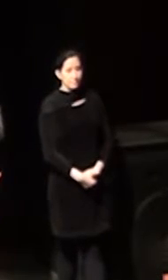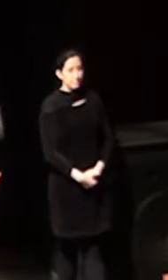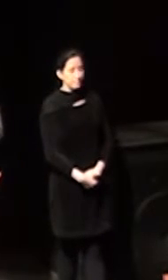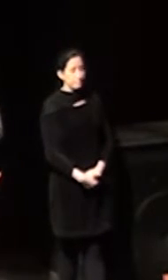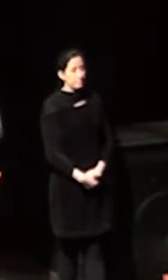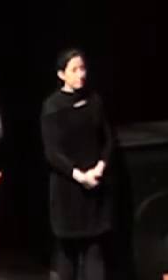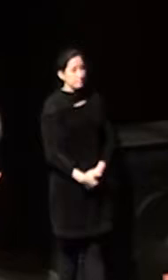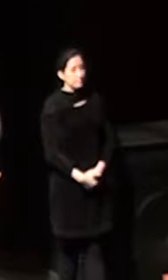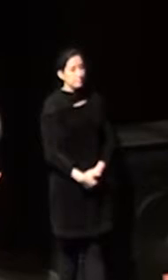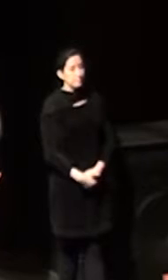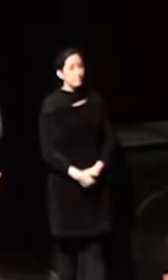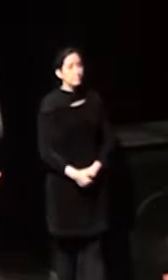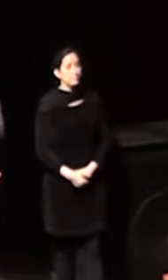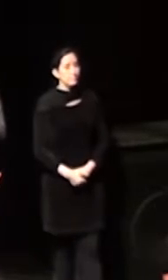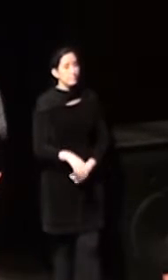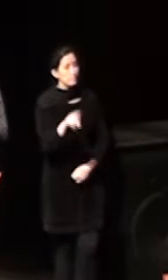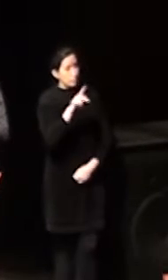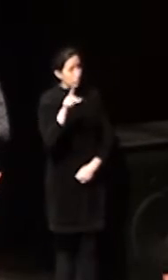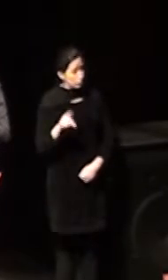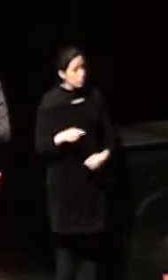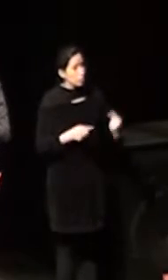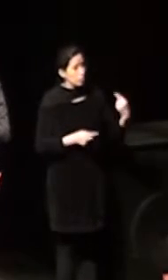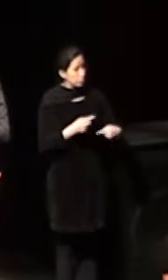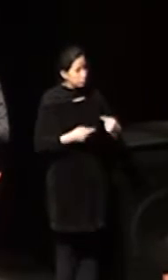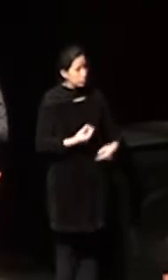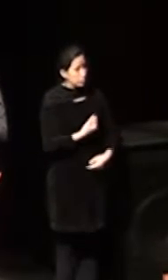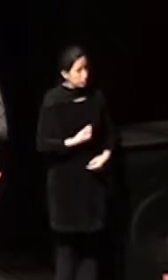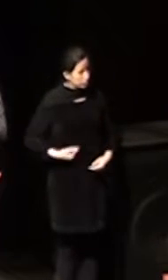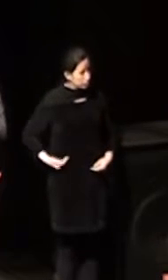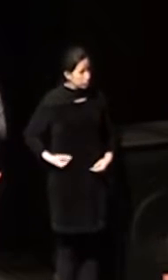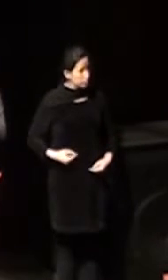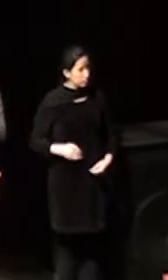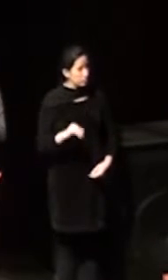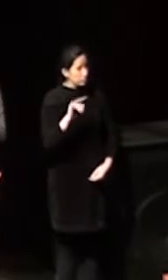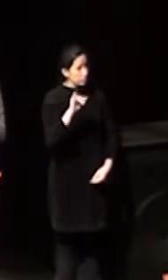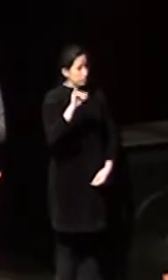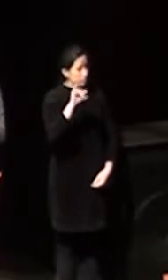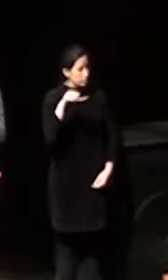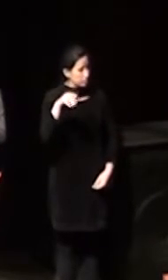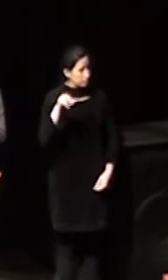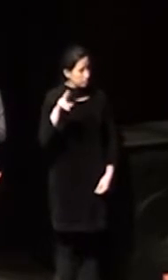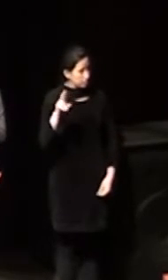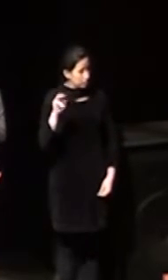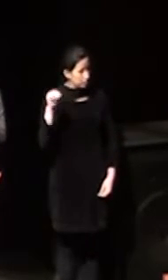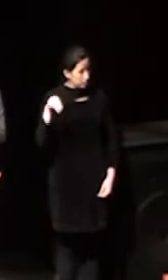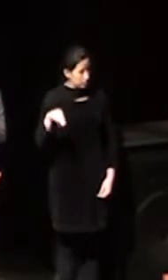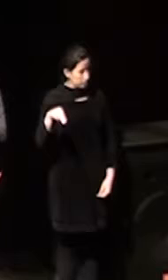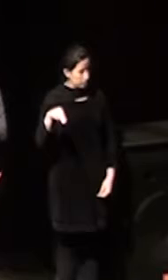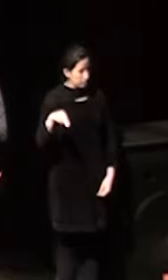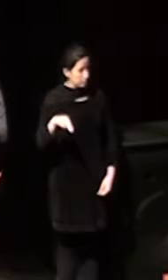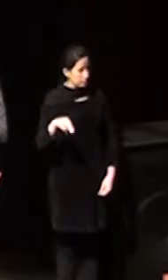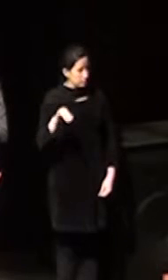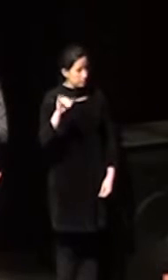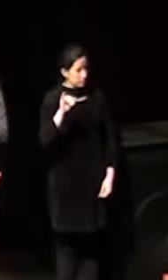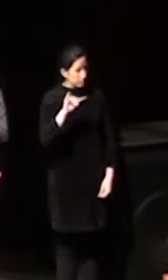O professor de Políticas Públicas da Universidade Federal do ABC, professor doutor Arthur Zimmermann.